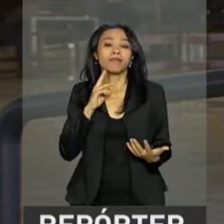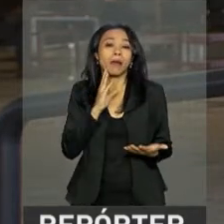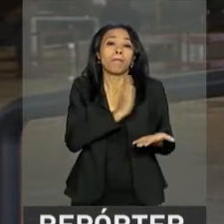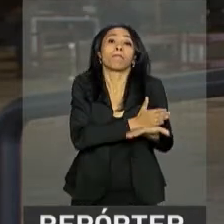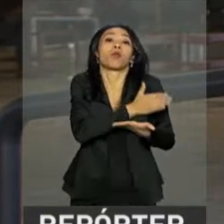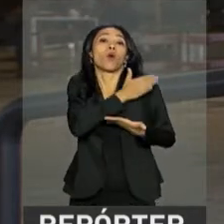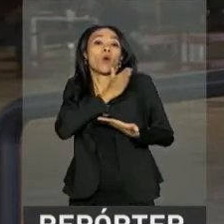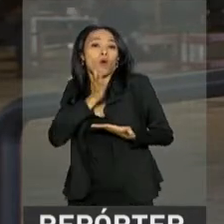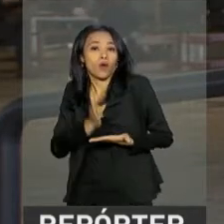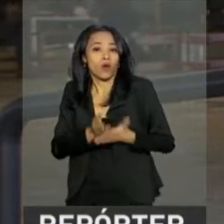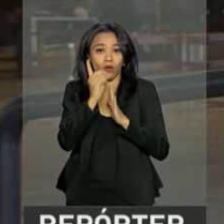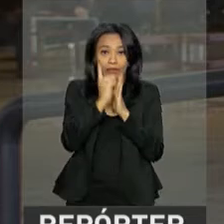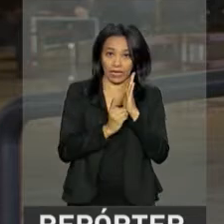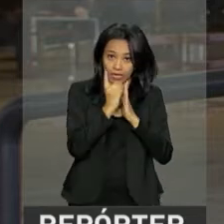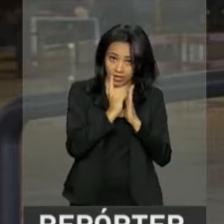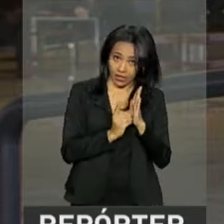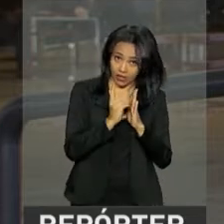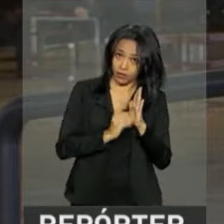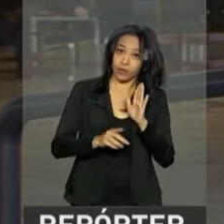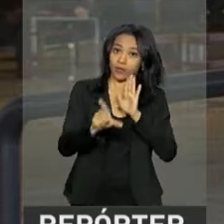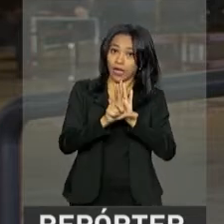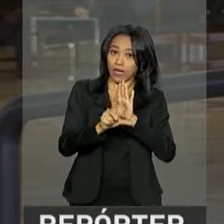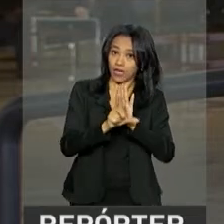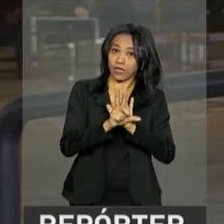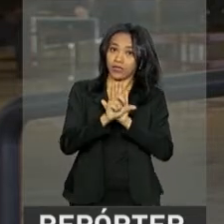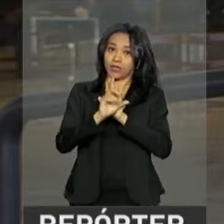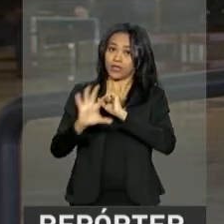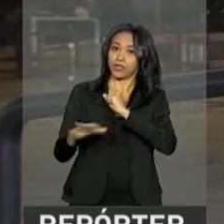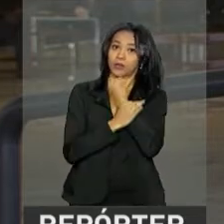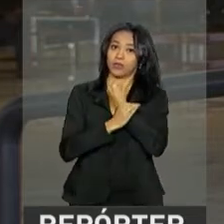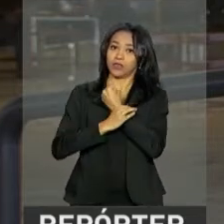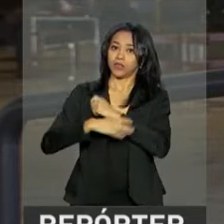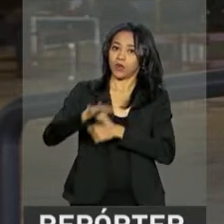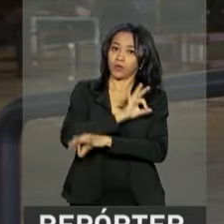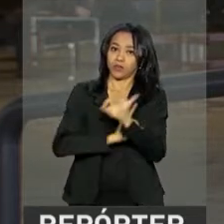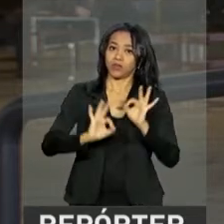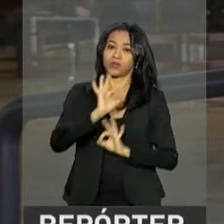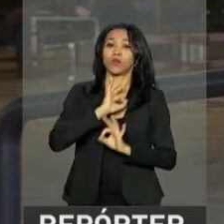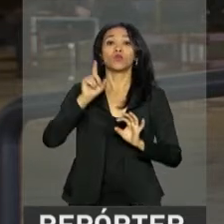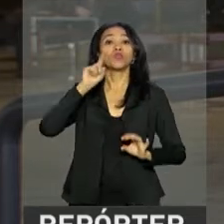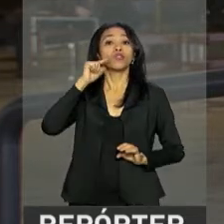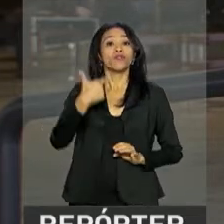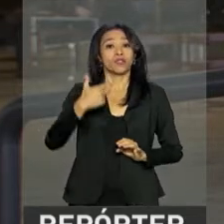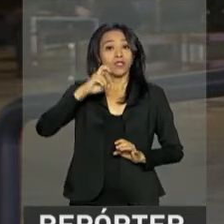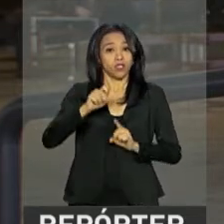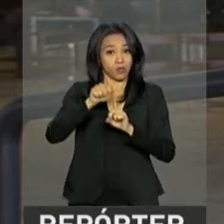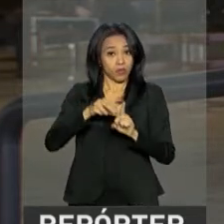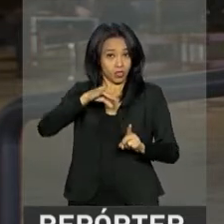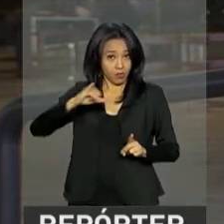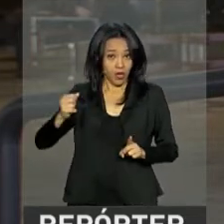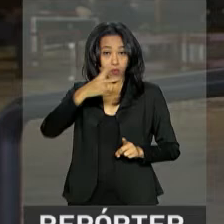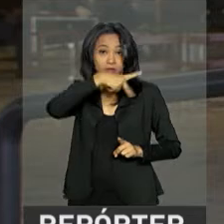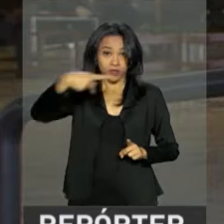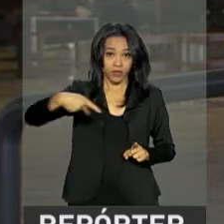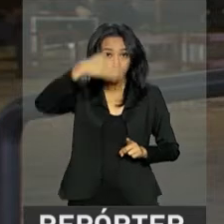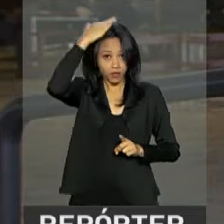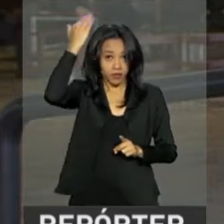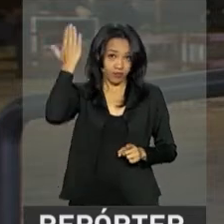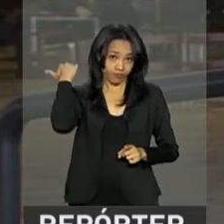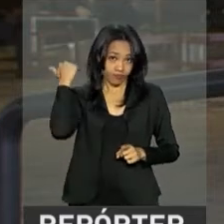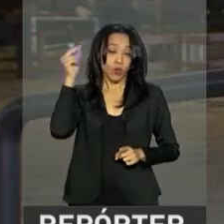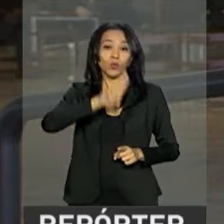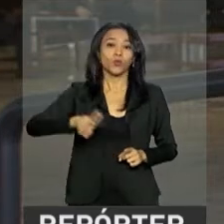decreto da garantia da lei e da ordem no dia 25 de maio o presidente michel temer autorizou o uso de forças federais